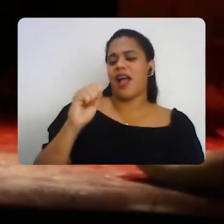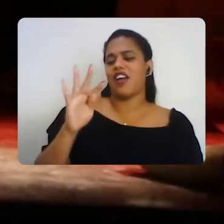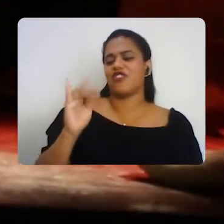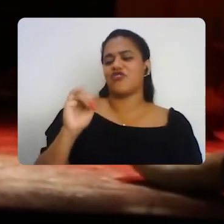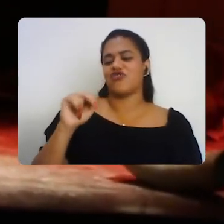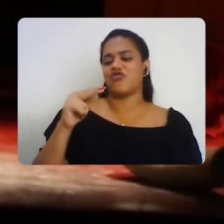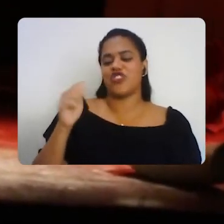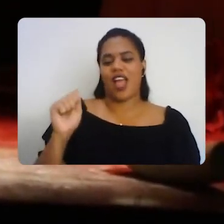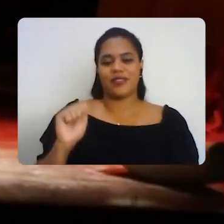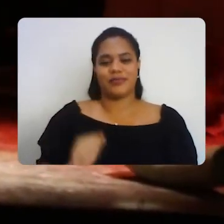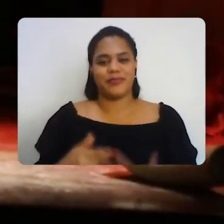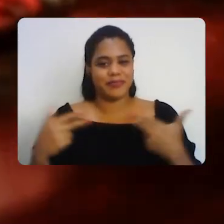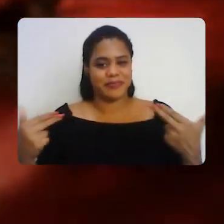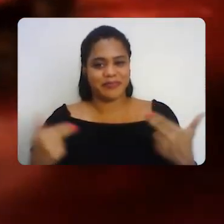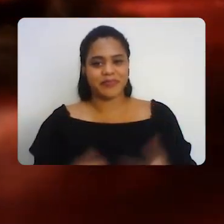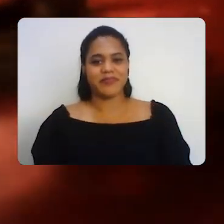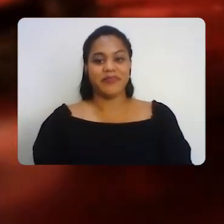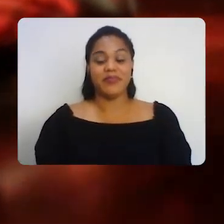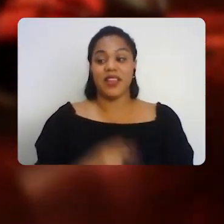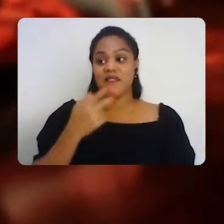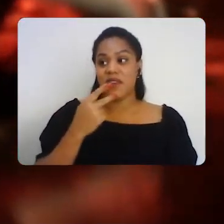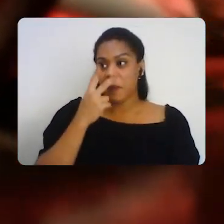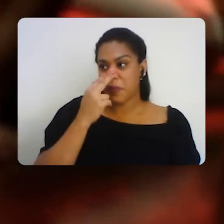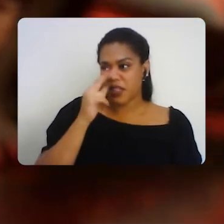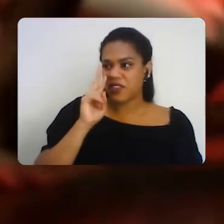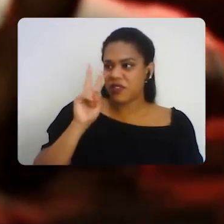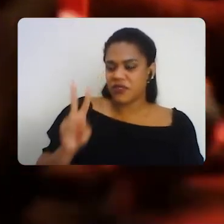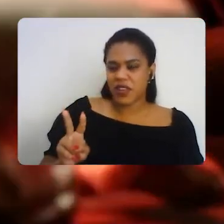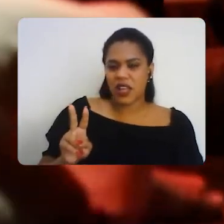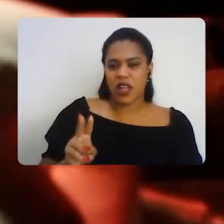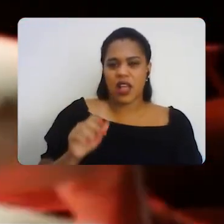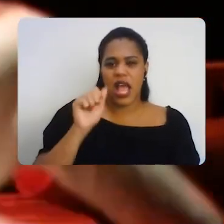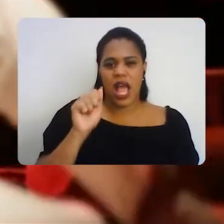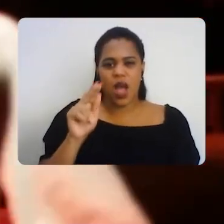pra mão dos seus benzidos. E ela veio que só latumia.